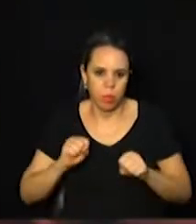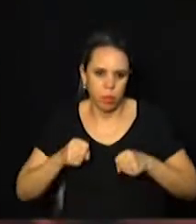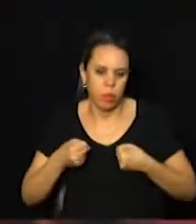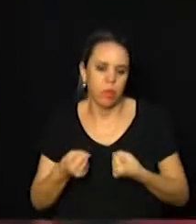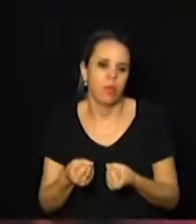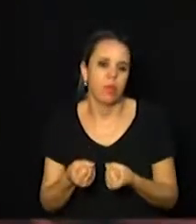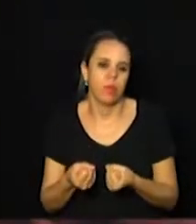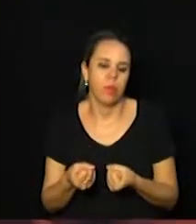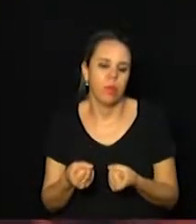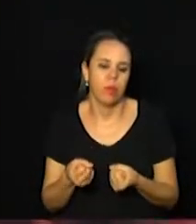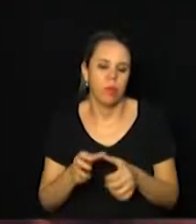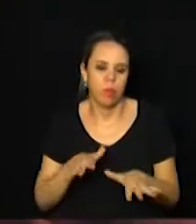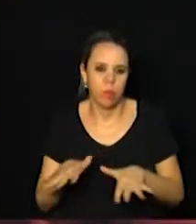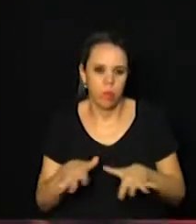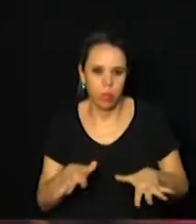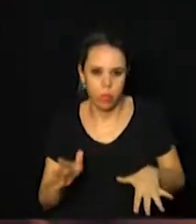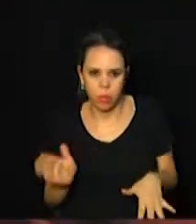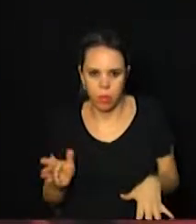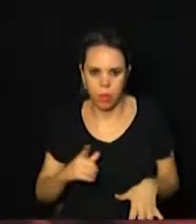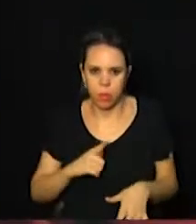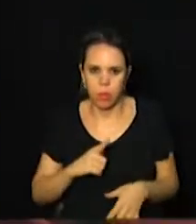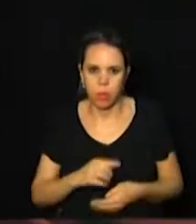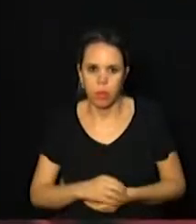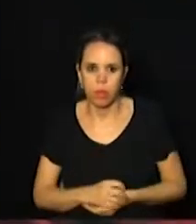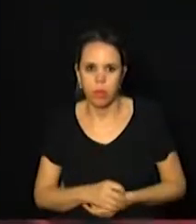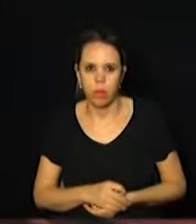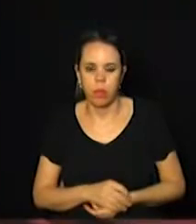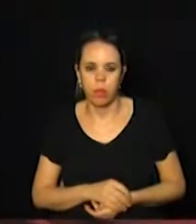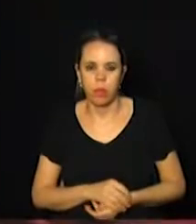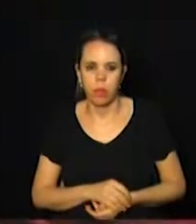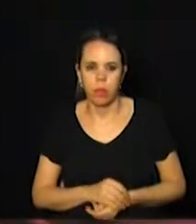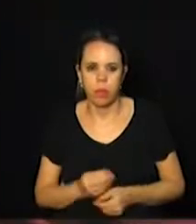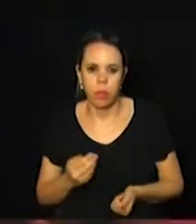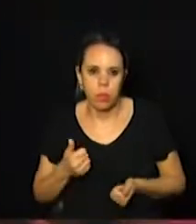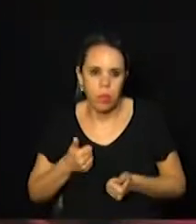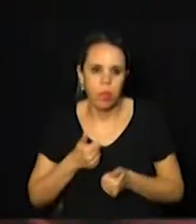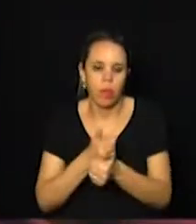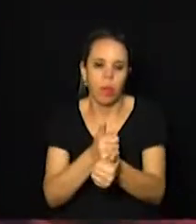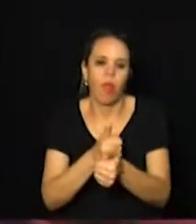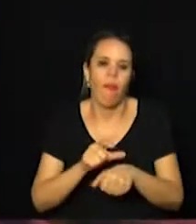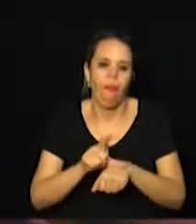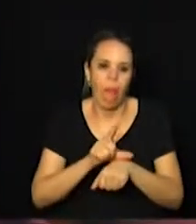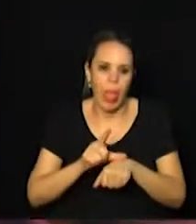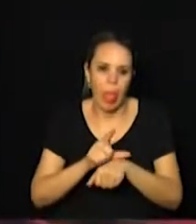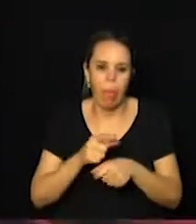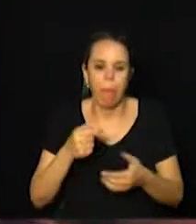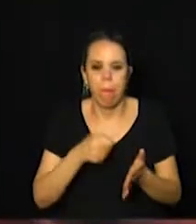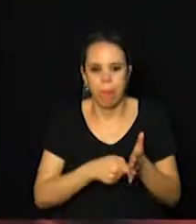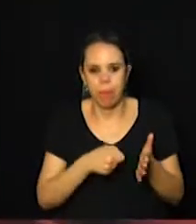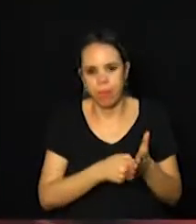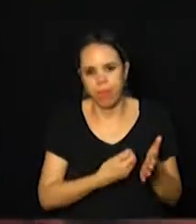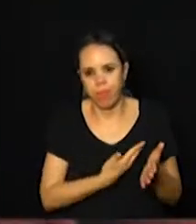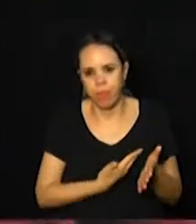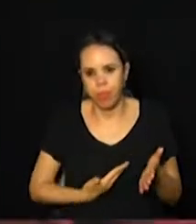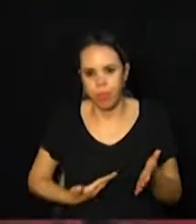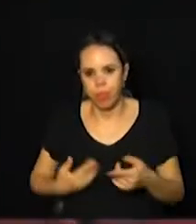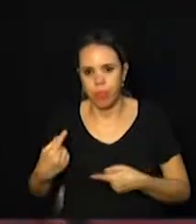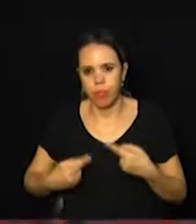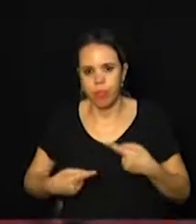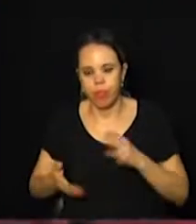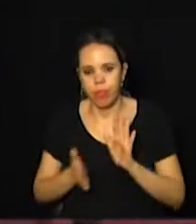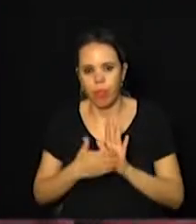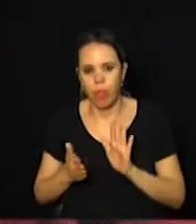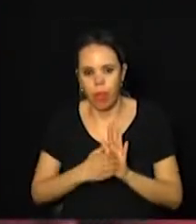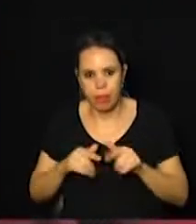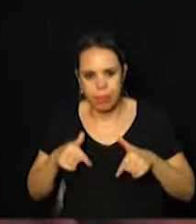a todos os movimentos já existentes para acompanhar a legislação e as políticas públicas discutir e